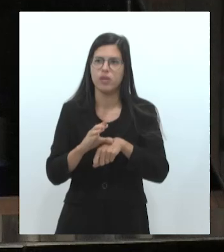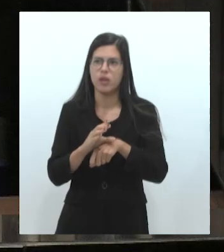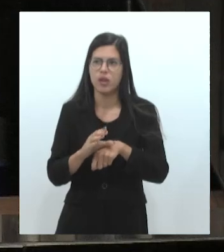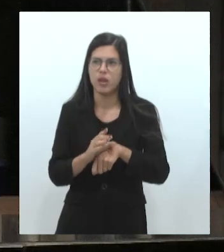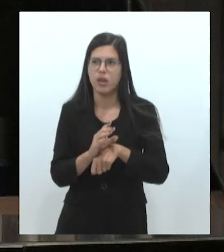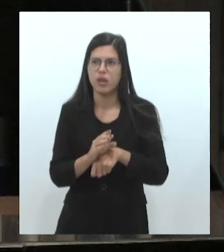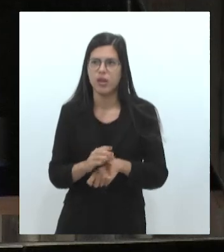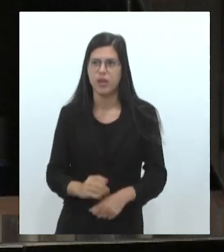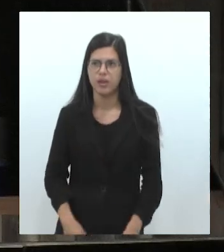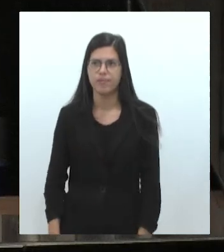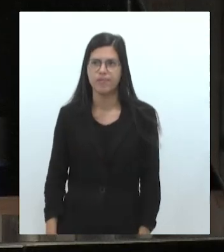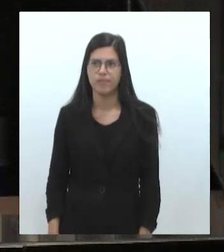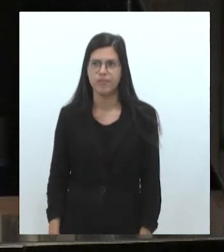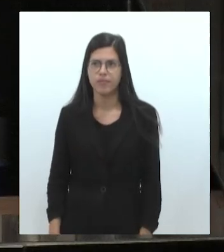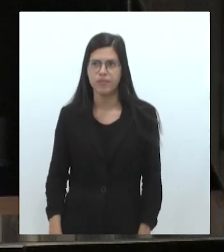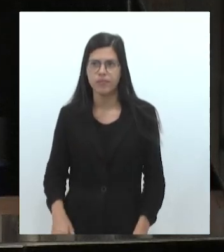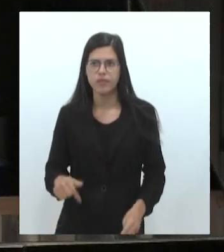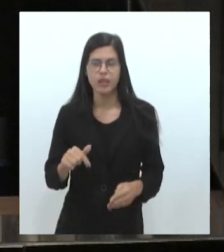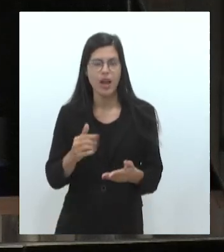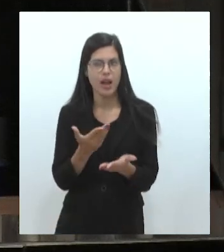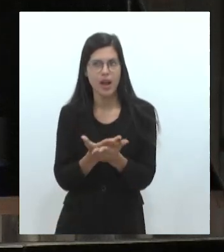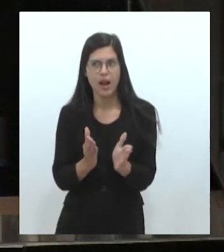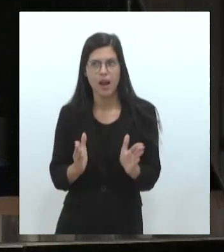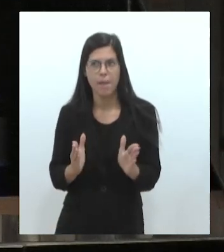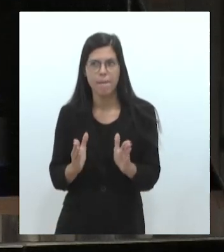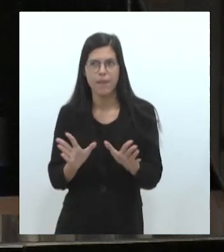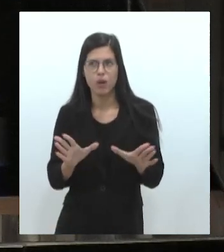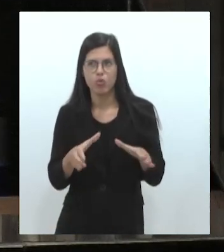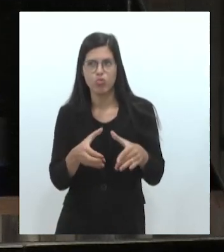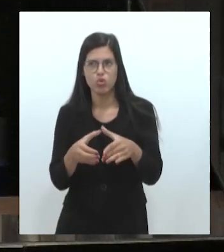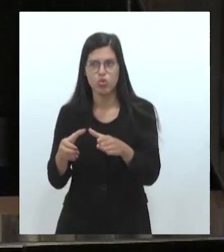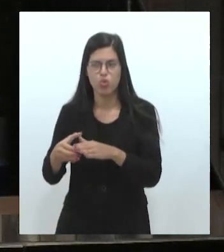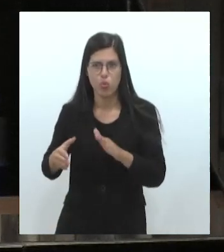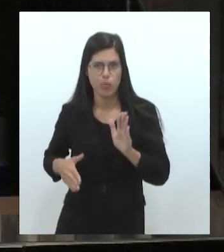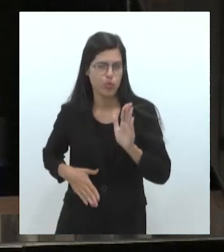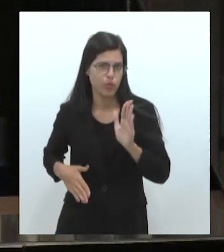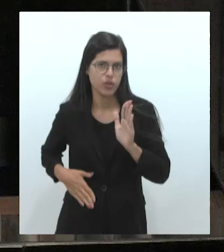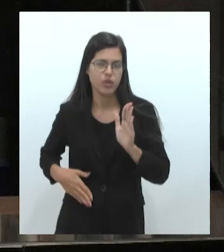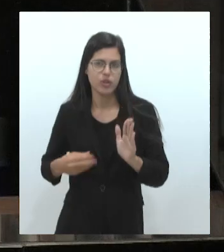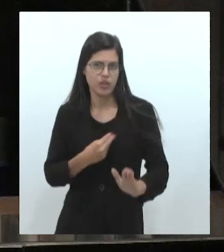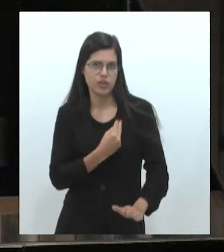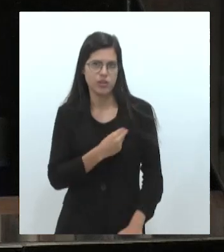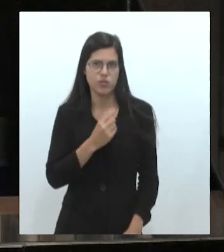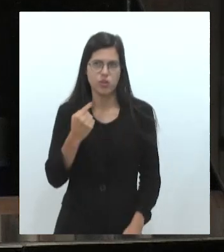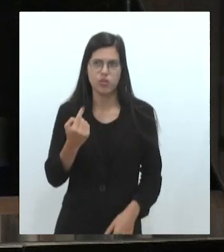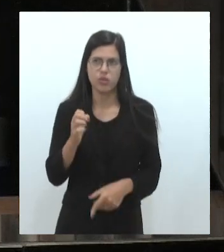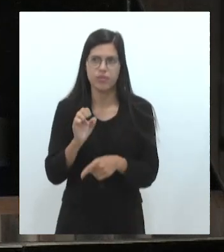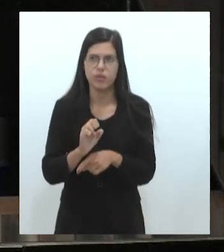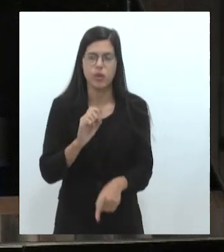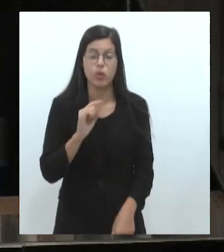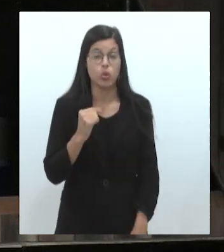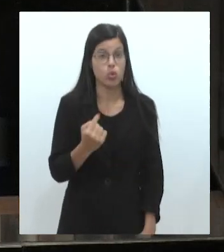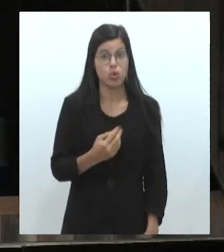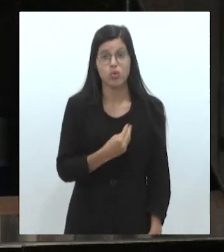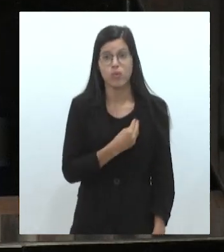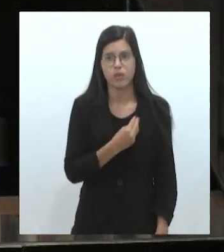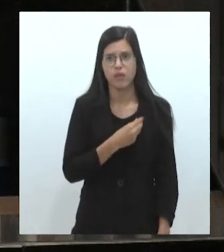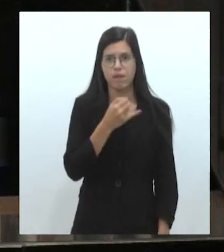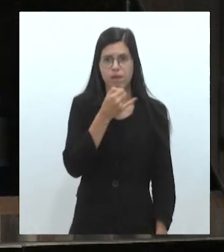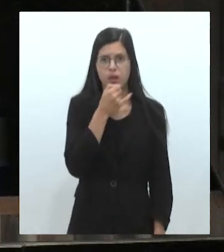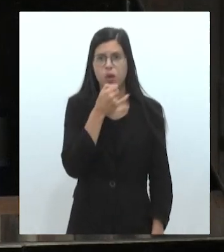os interesses econômicos das máfias que existem no nosso Estado. Então, vivenciamos, infelizmente, é o trabalhador, é